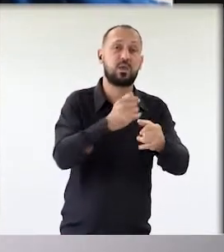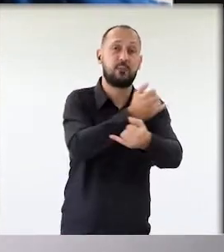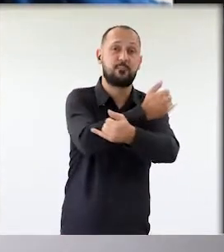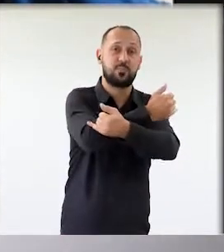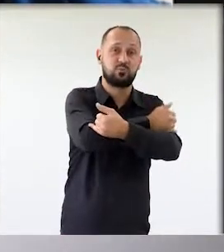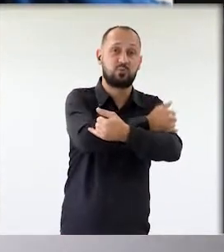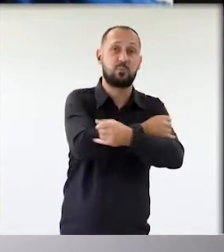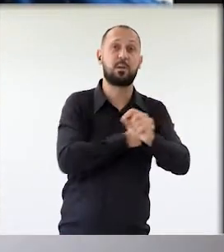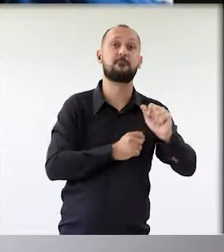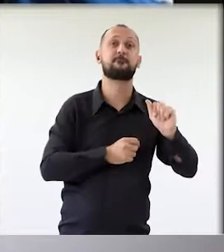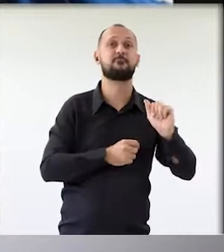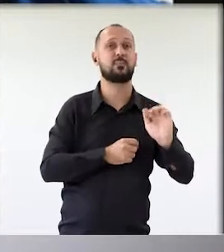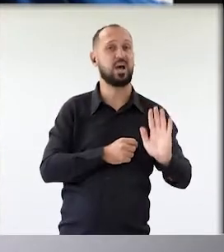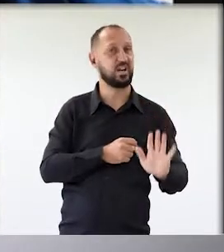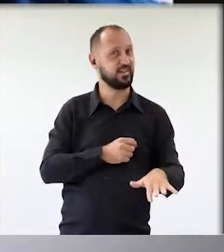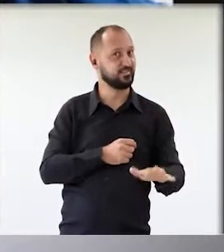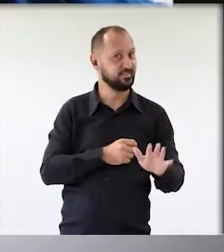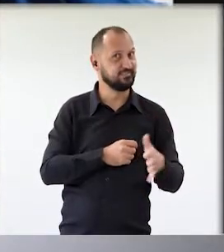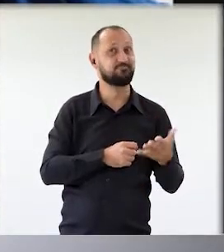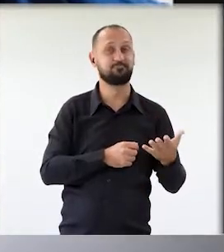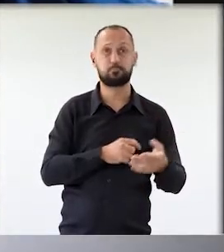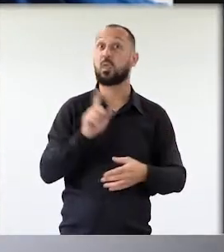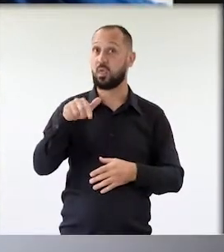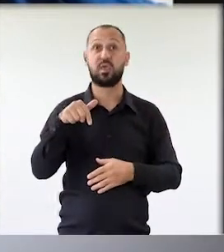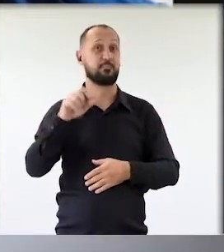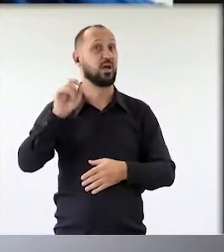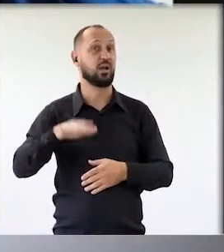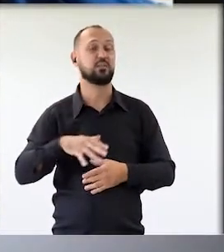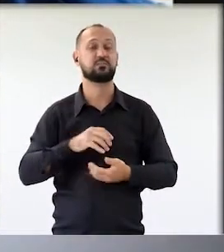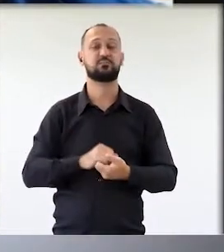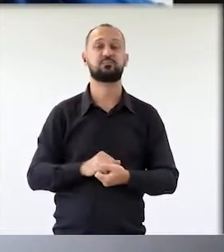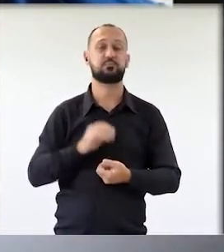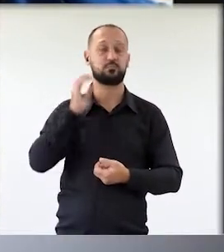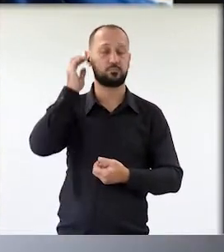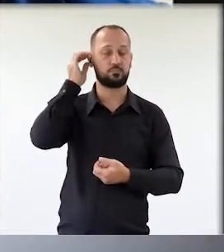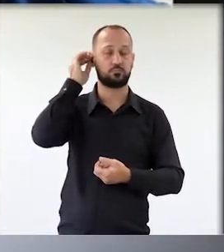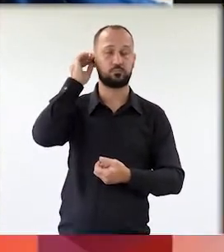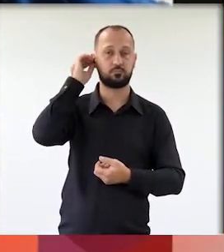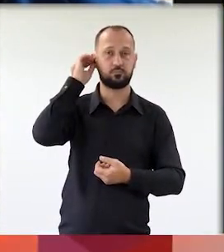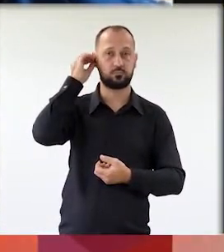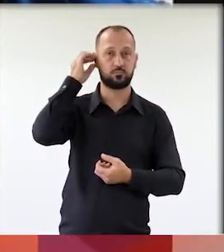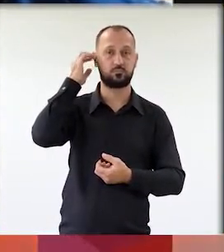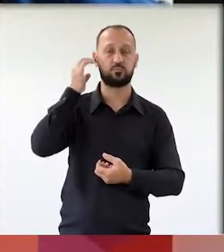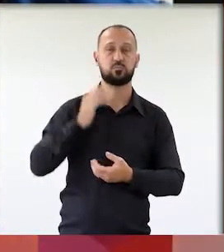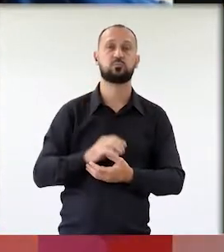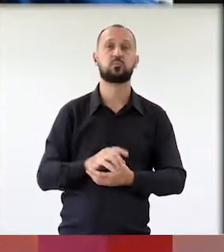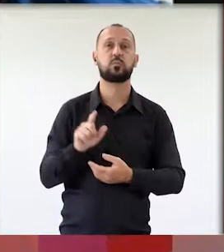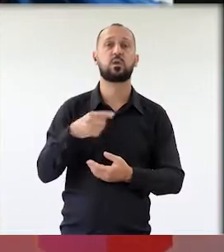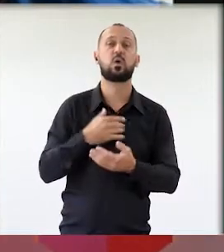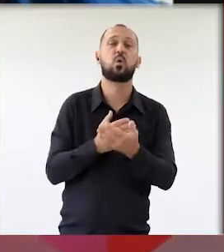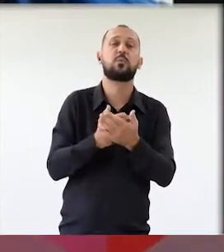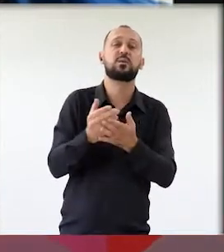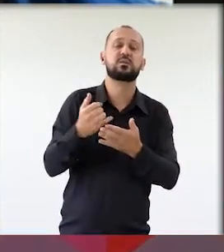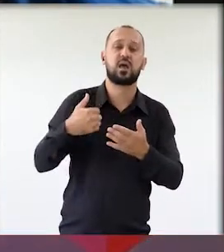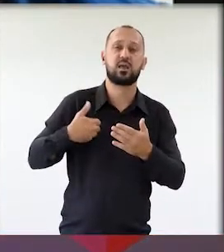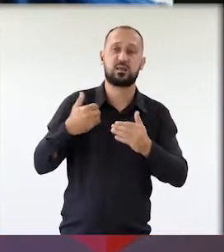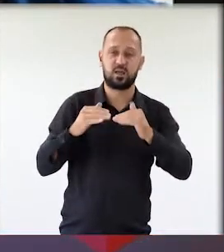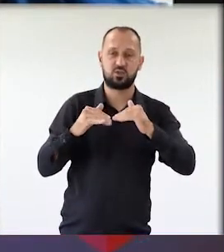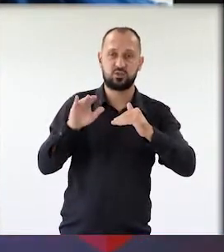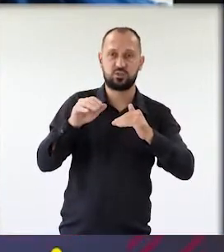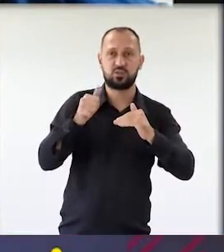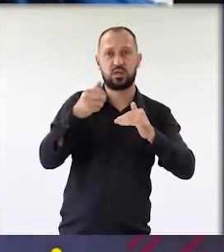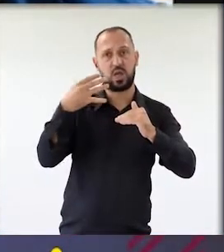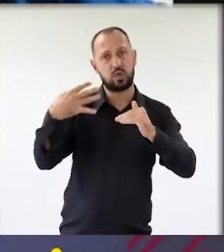uma mão de obra mais barata. E quando que esse adolescente ele pode, a partir